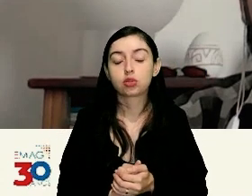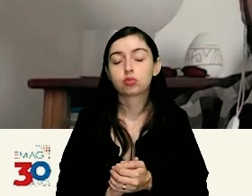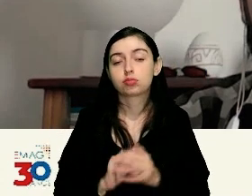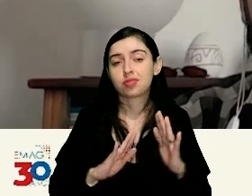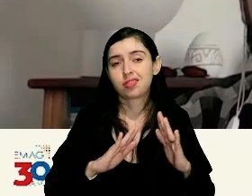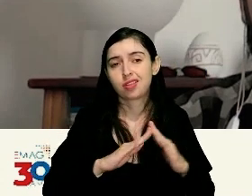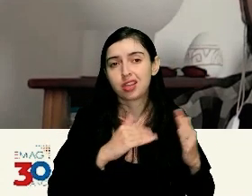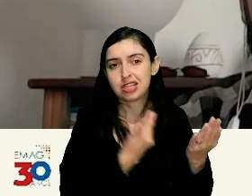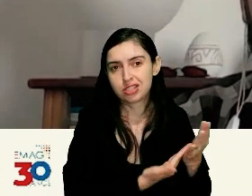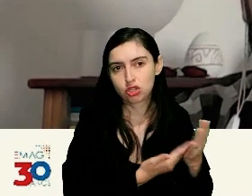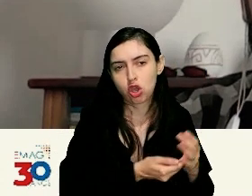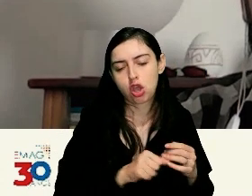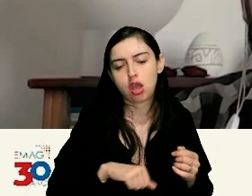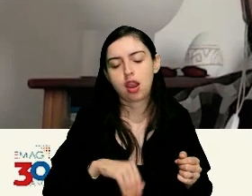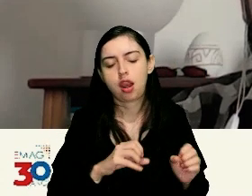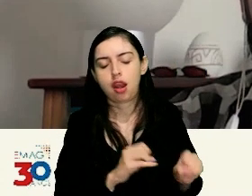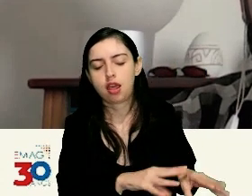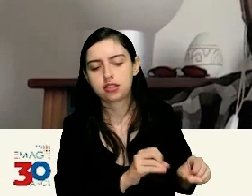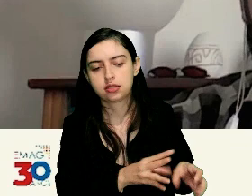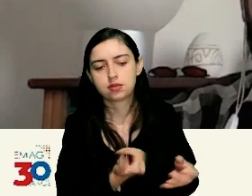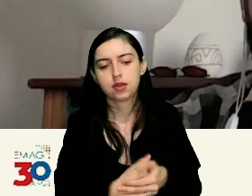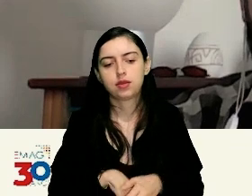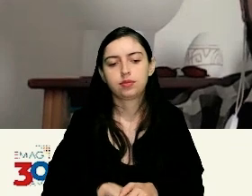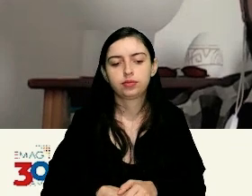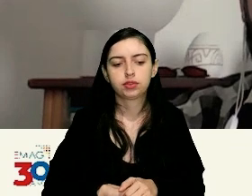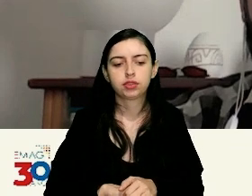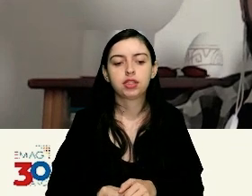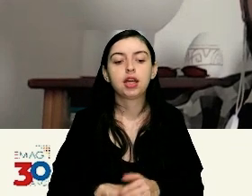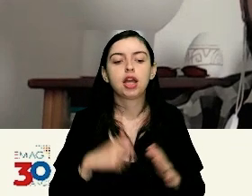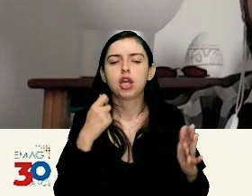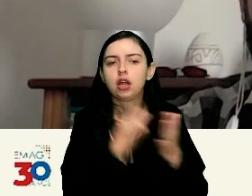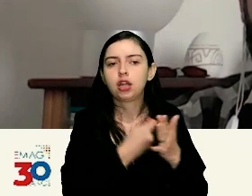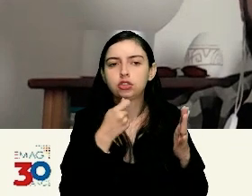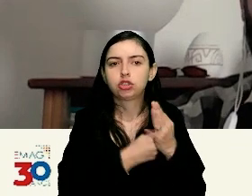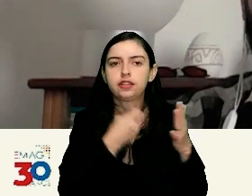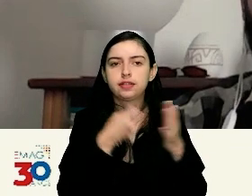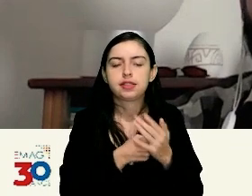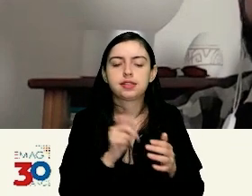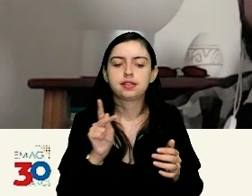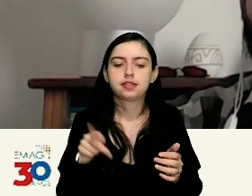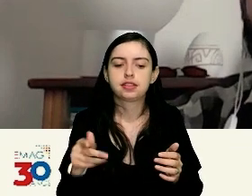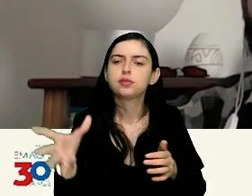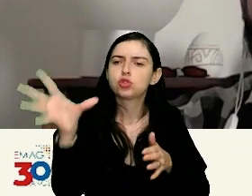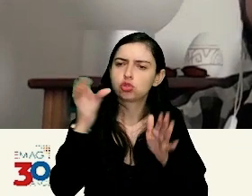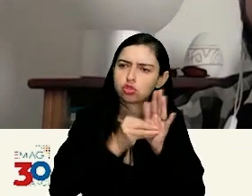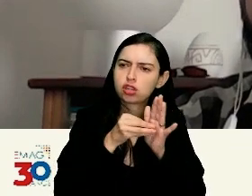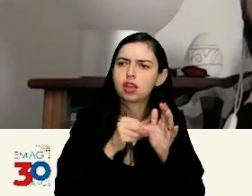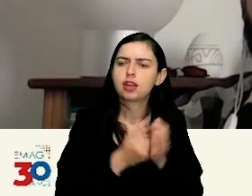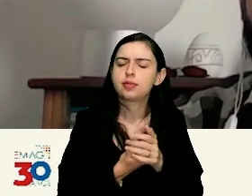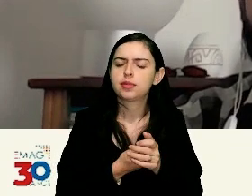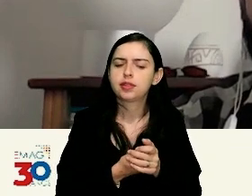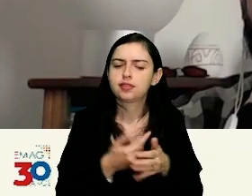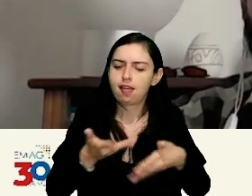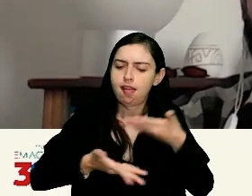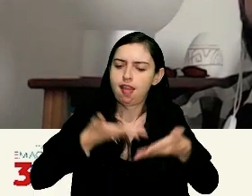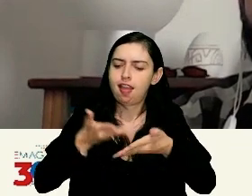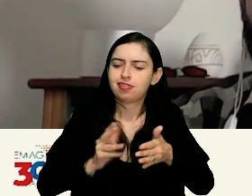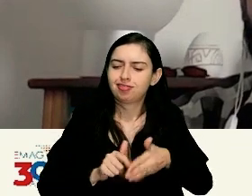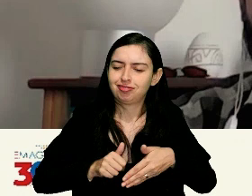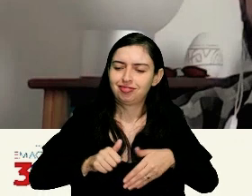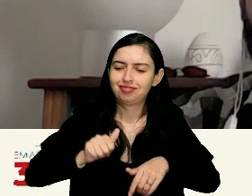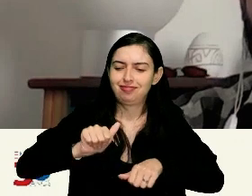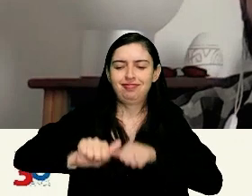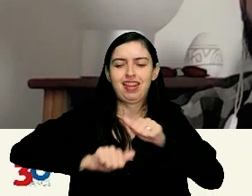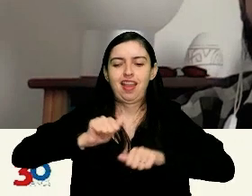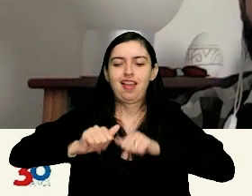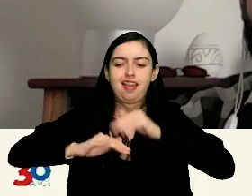fundamental. Ele é um cicloativista, sempre me chama me estimula a pedalar, e também faz